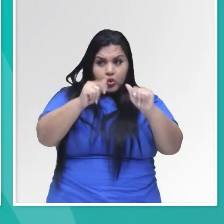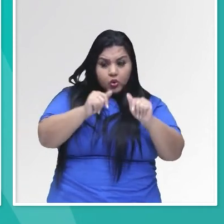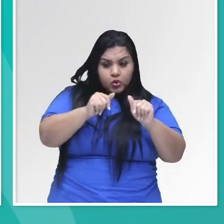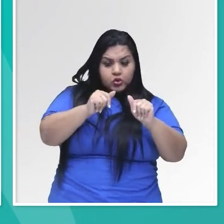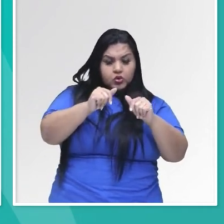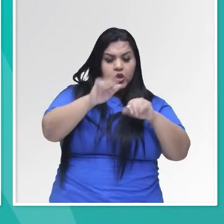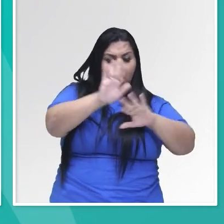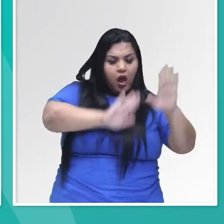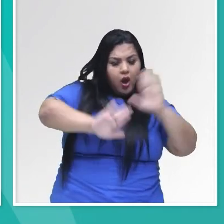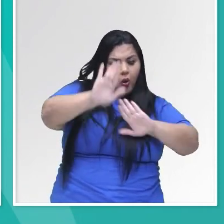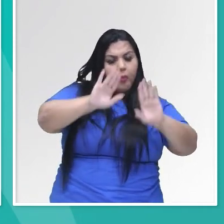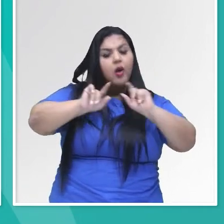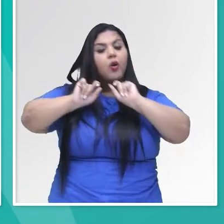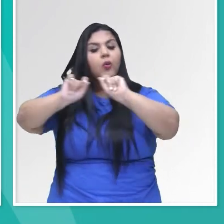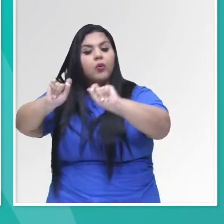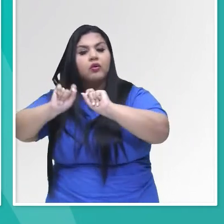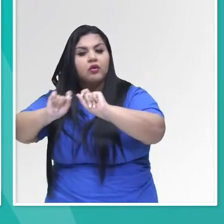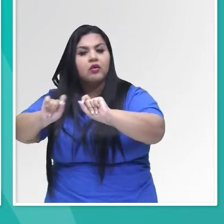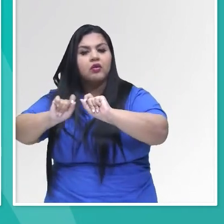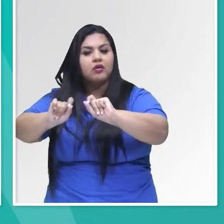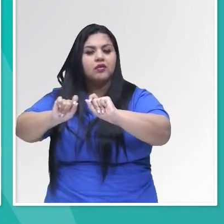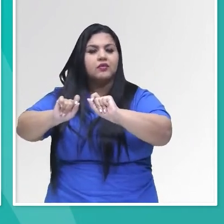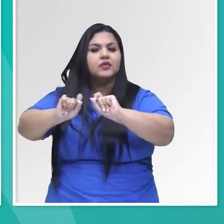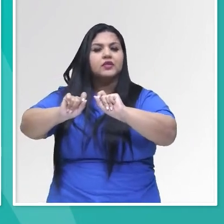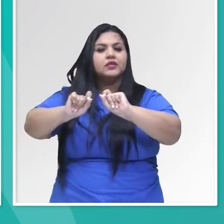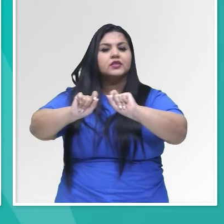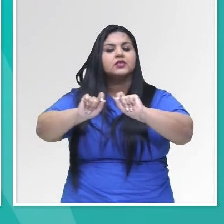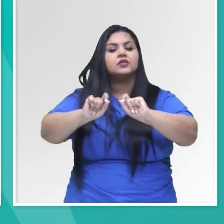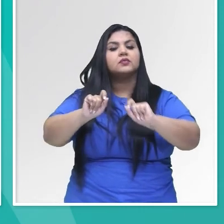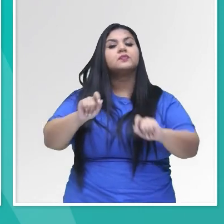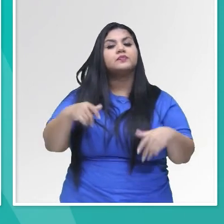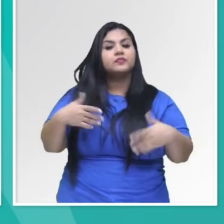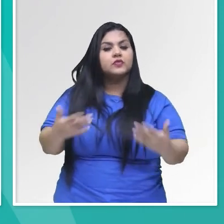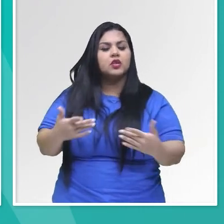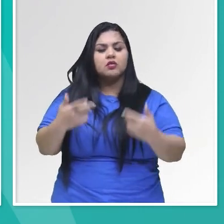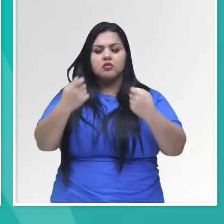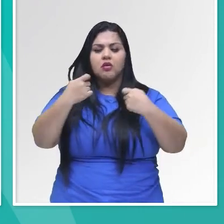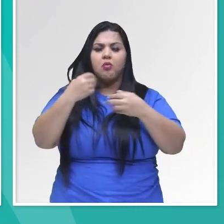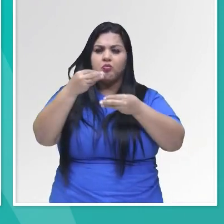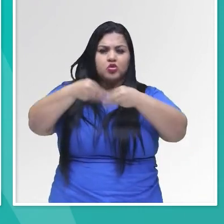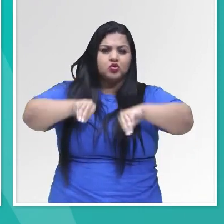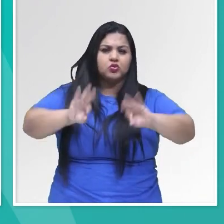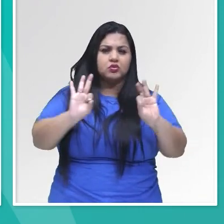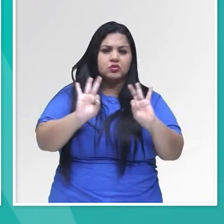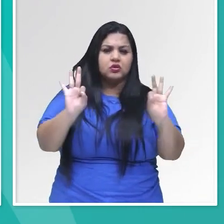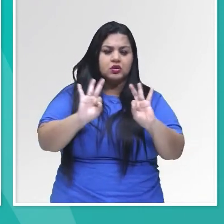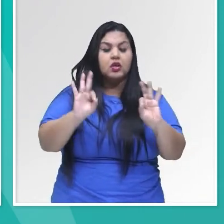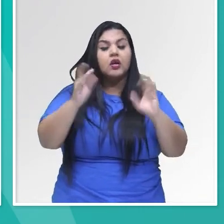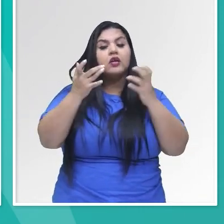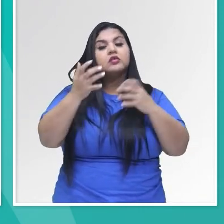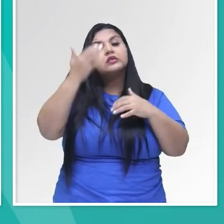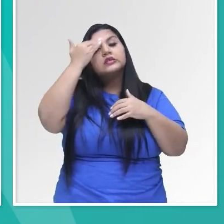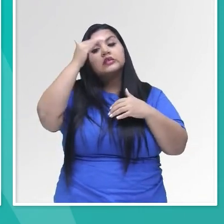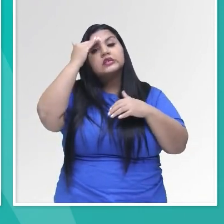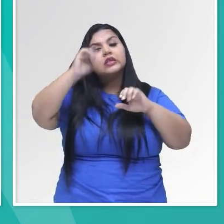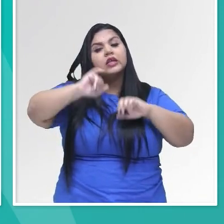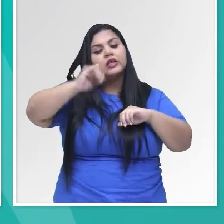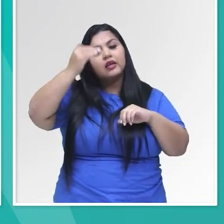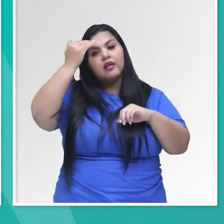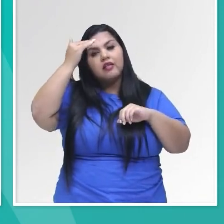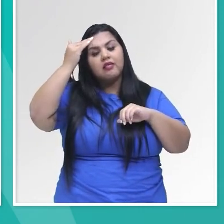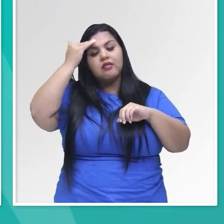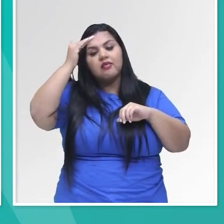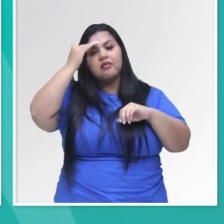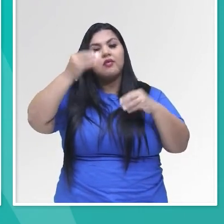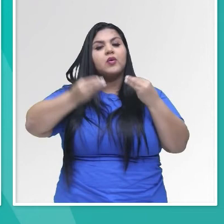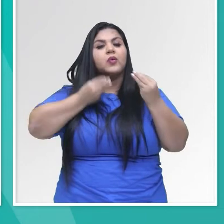temos devem arrumar. É porque está em forma de locução, mas isso não prejudica. Eu quero que você entenda a ideia, tá bom? Quero que você entenda a